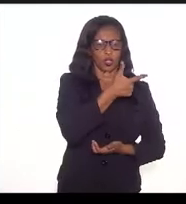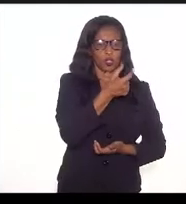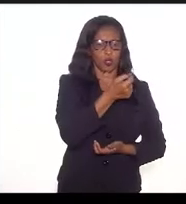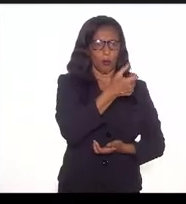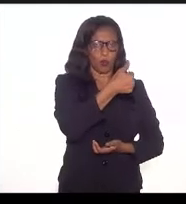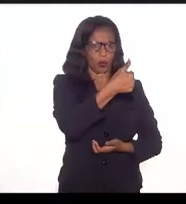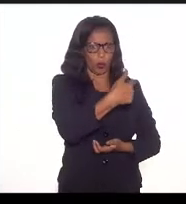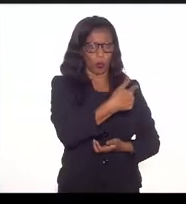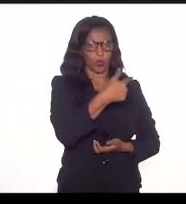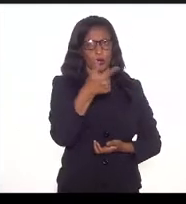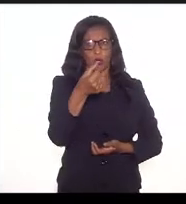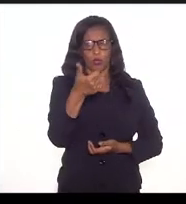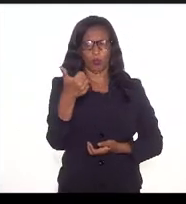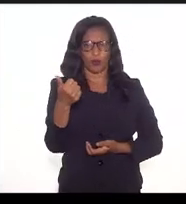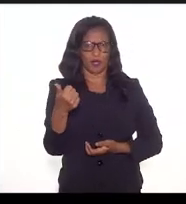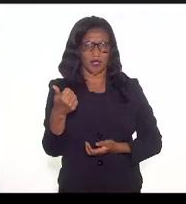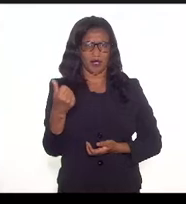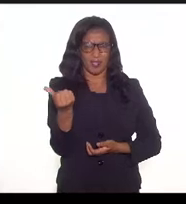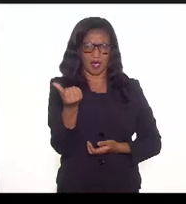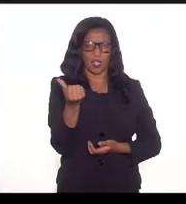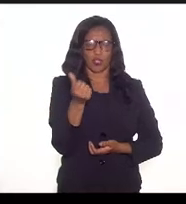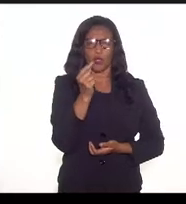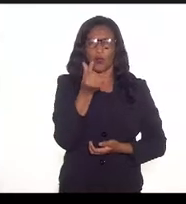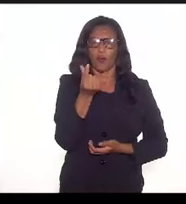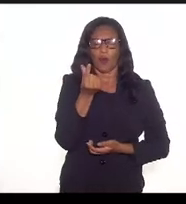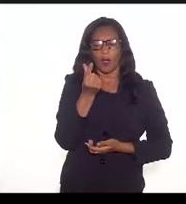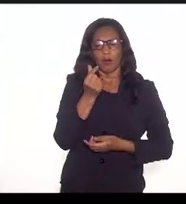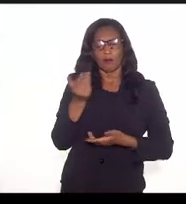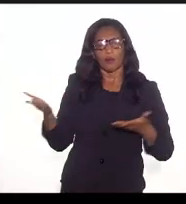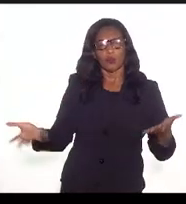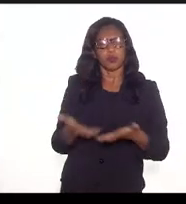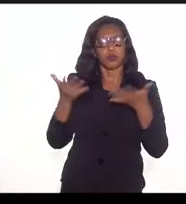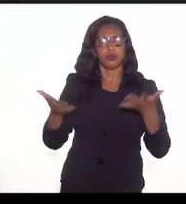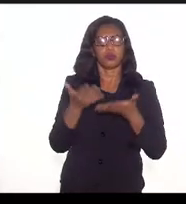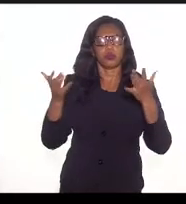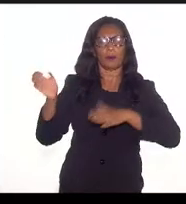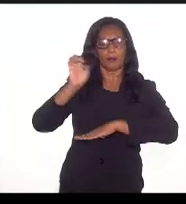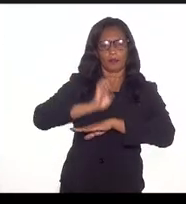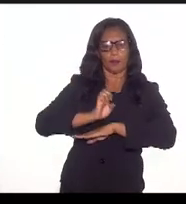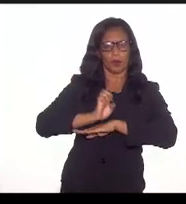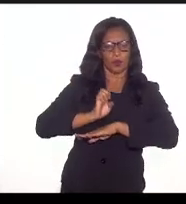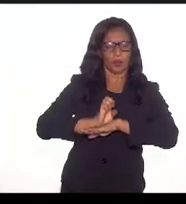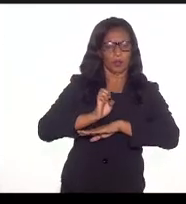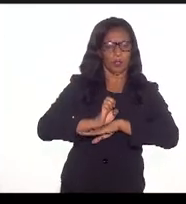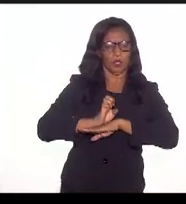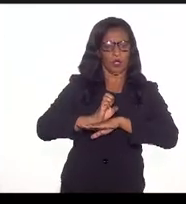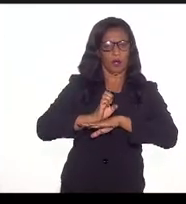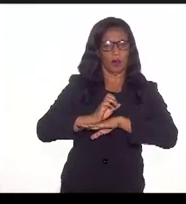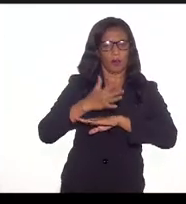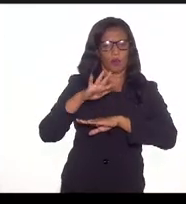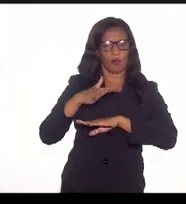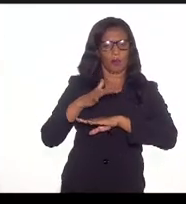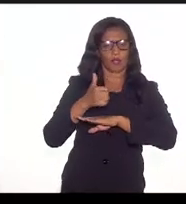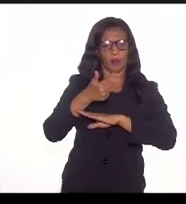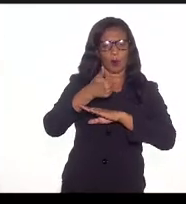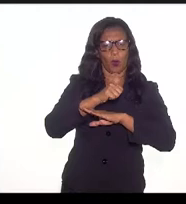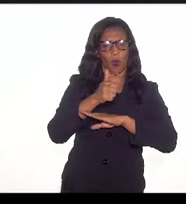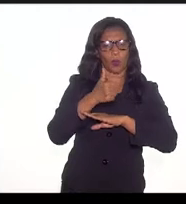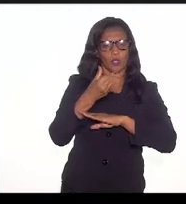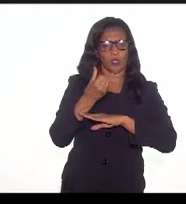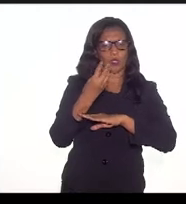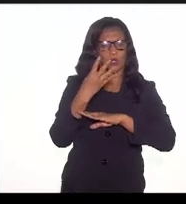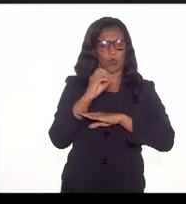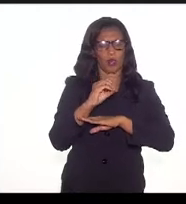mais, digamos assim, impulsionado pelo Estado. A gente chegou a fazer 11.600 operações de microcrédito, a